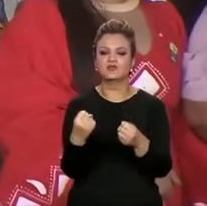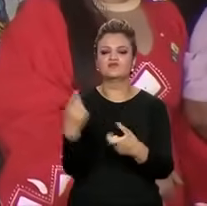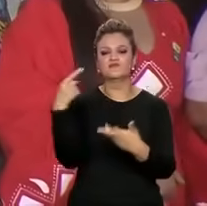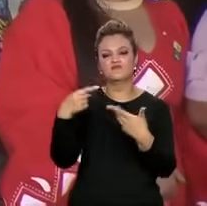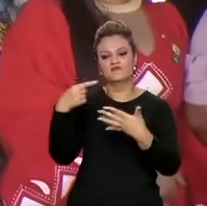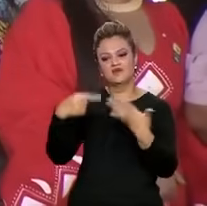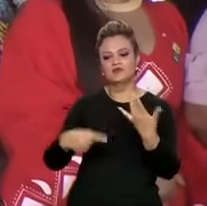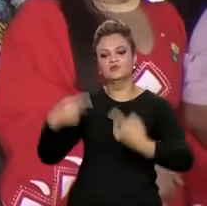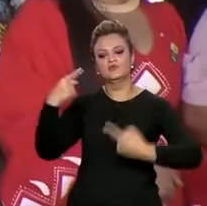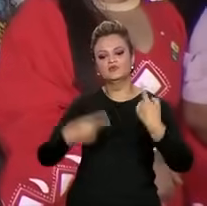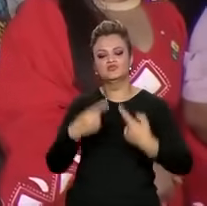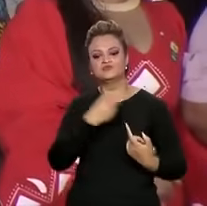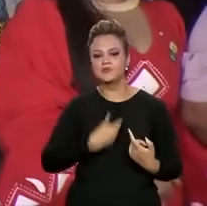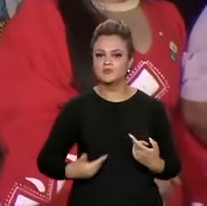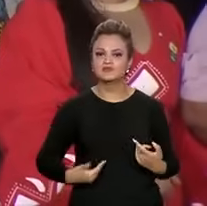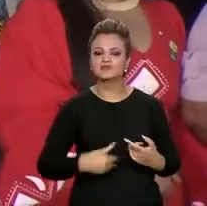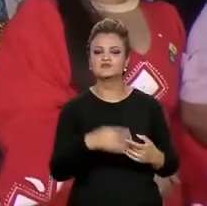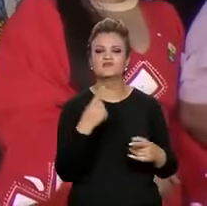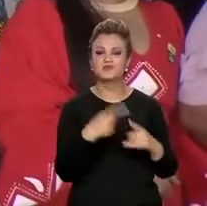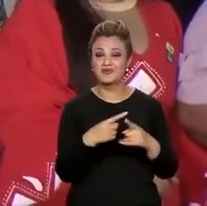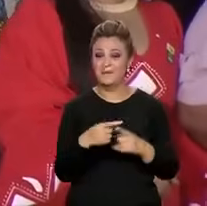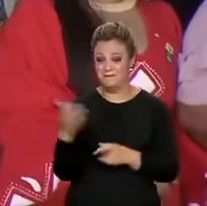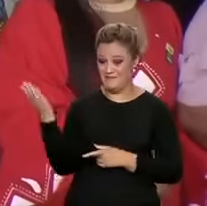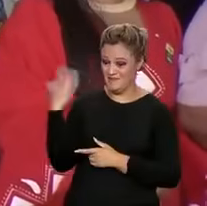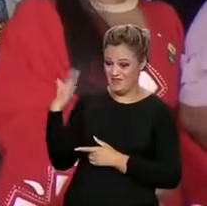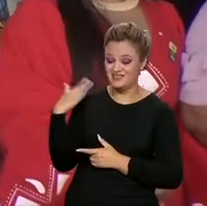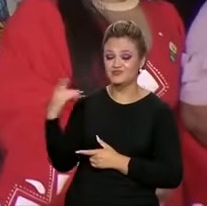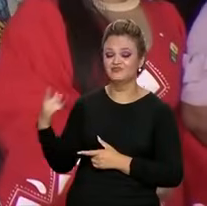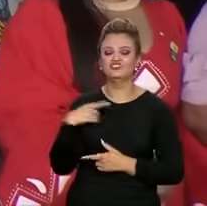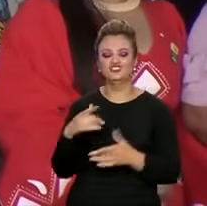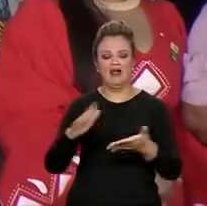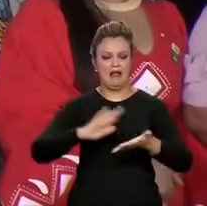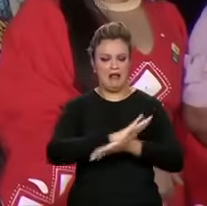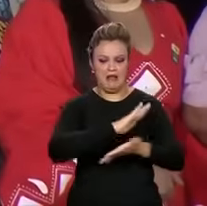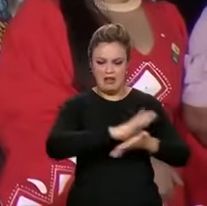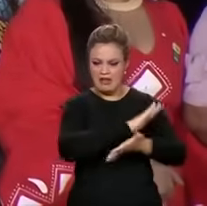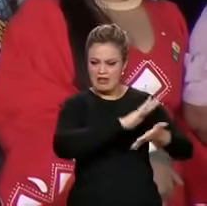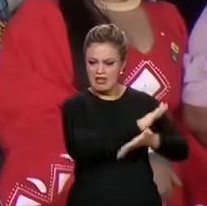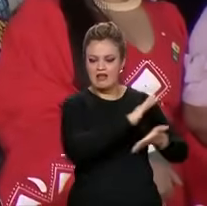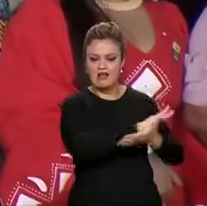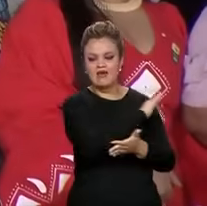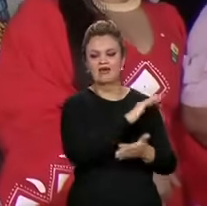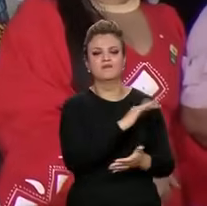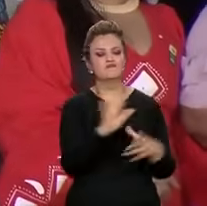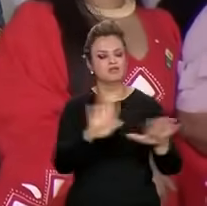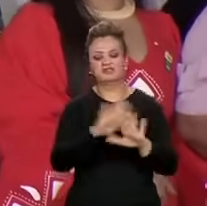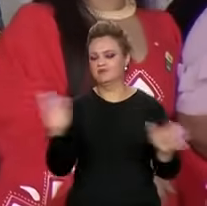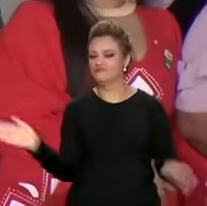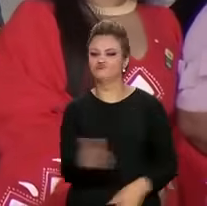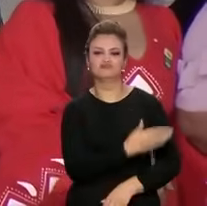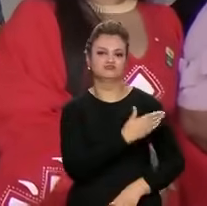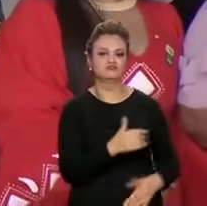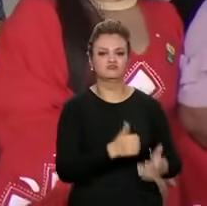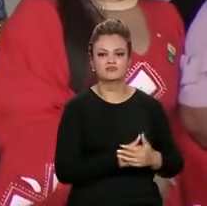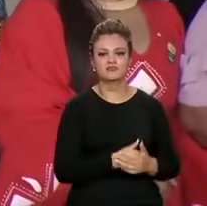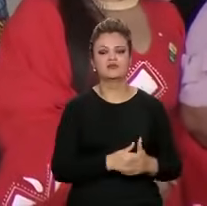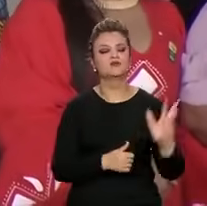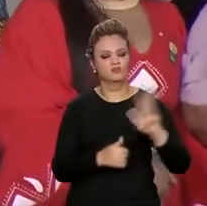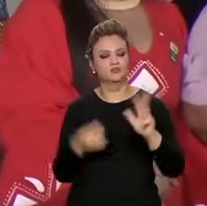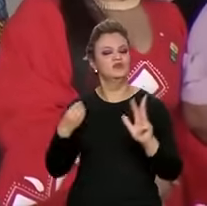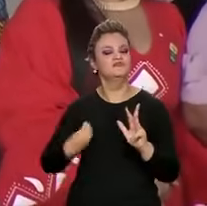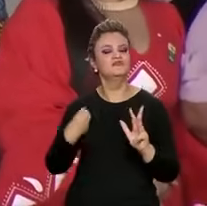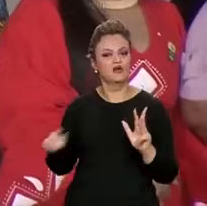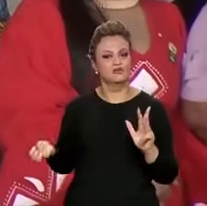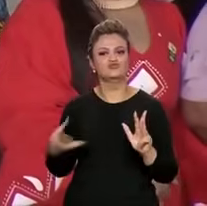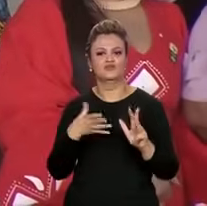políticas públicas porque já se foi o tempo da destruição do estado e do Brasil com o presidente Lula